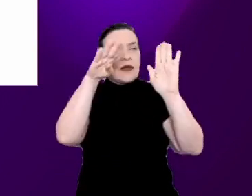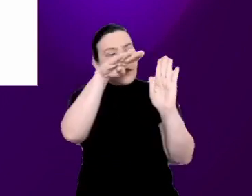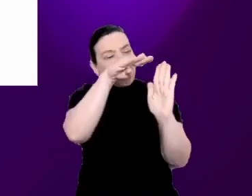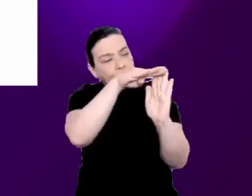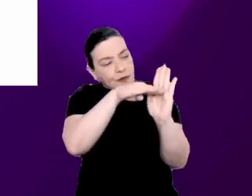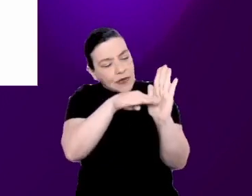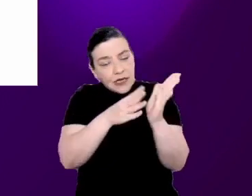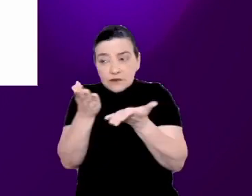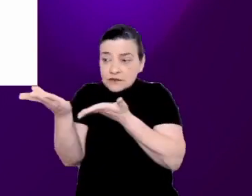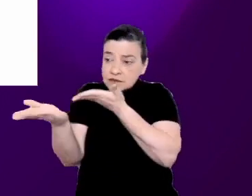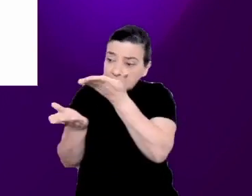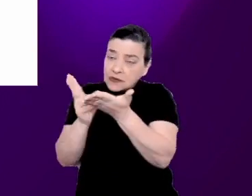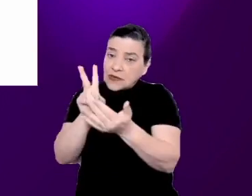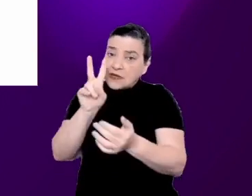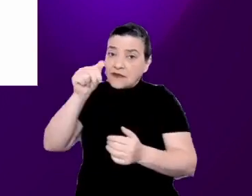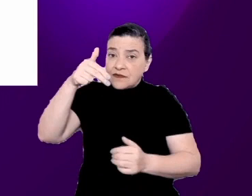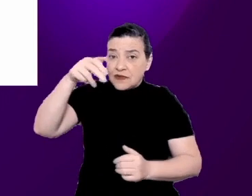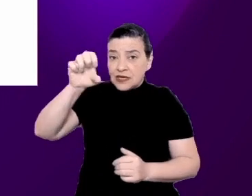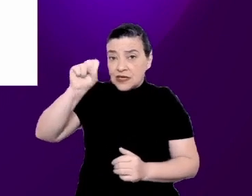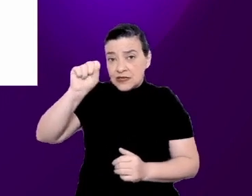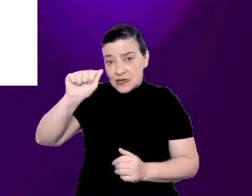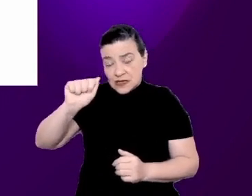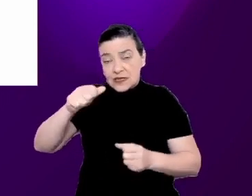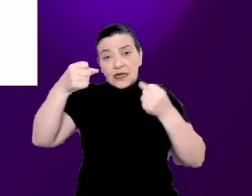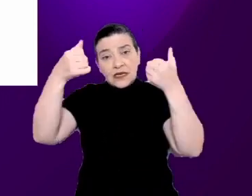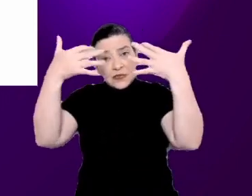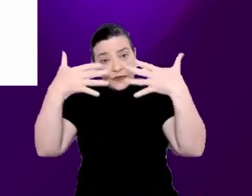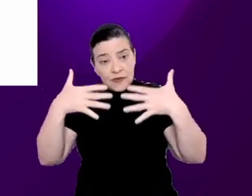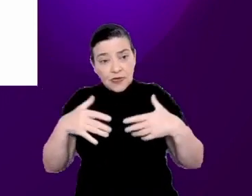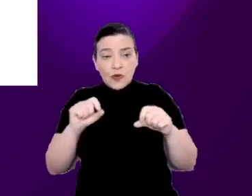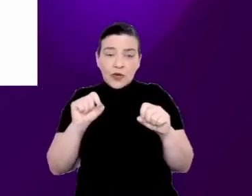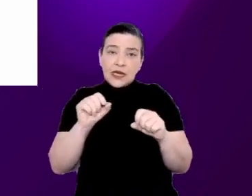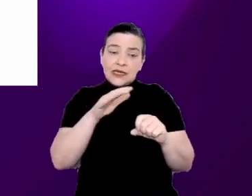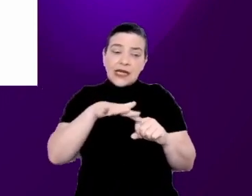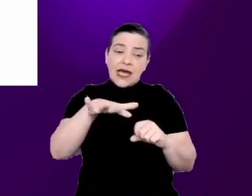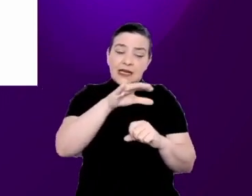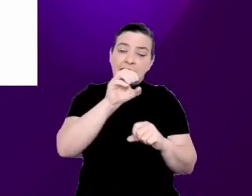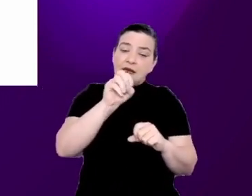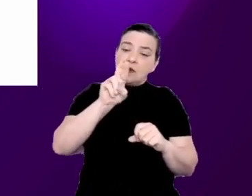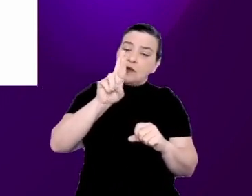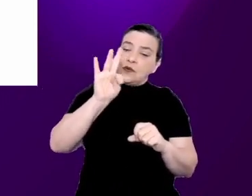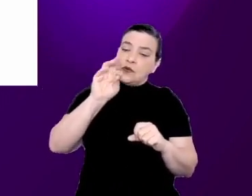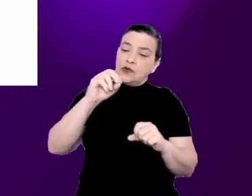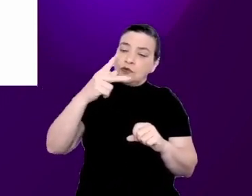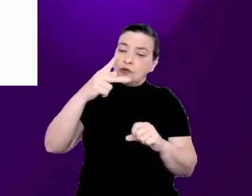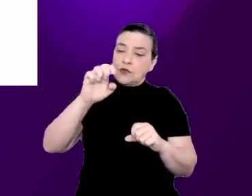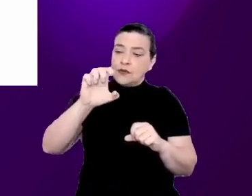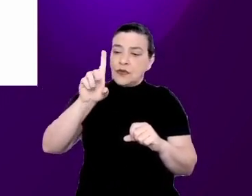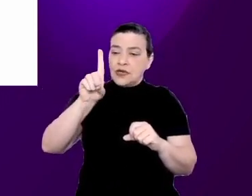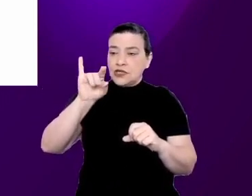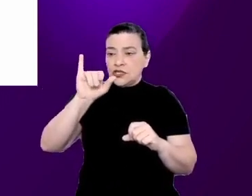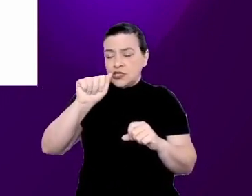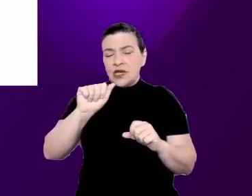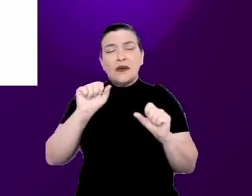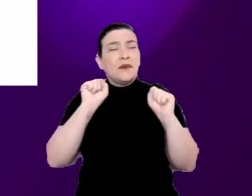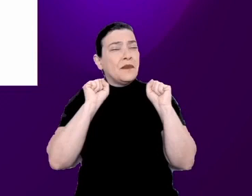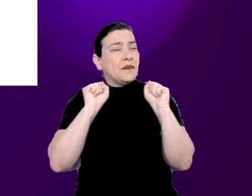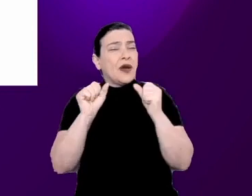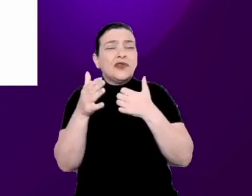trouxe, por exemplo, a linha de cuidado dos SOIs da ortopedia. É um exemplo, mas a gente pode extrapolar isso para